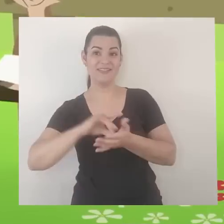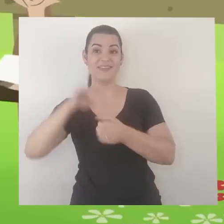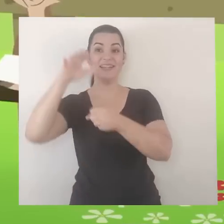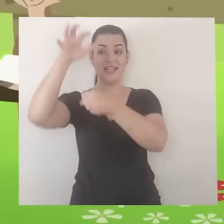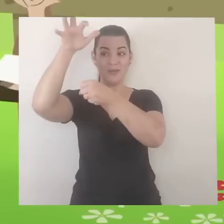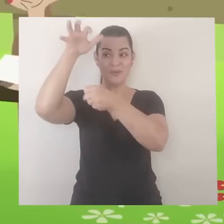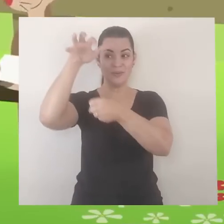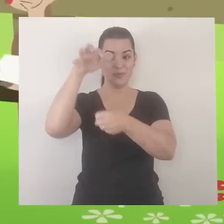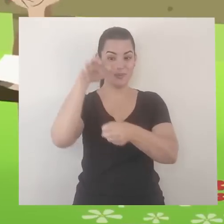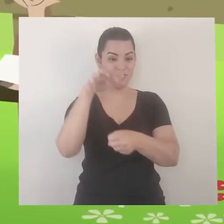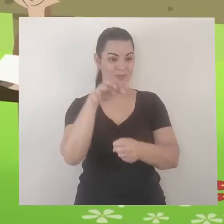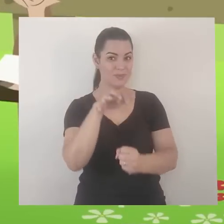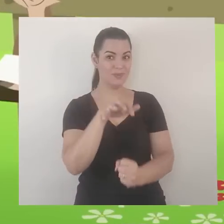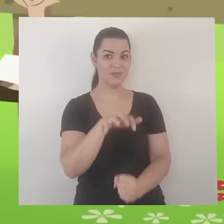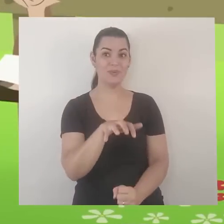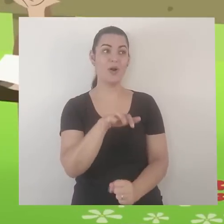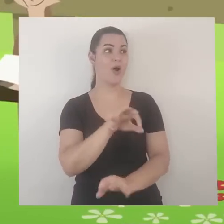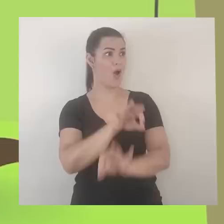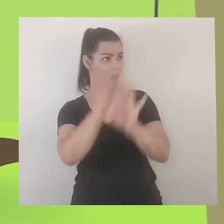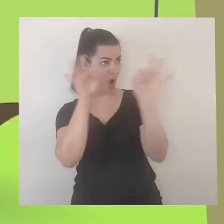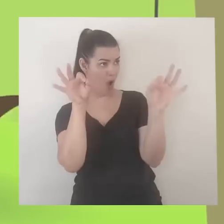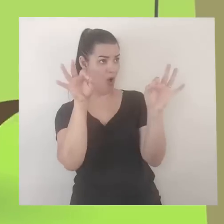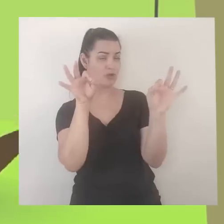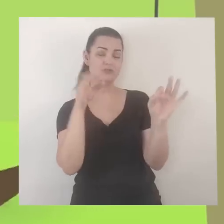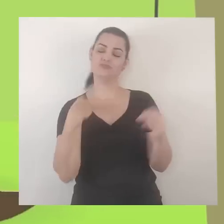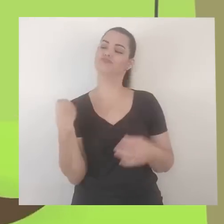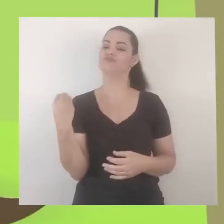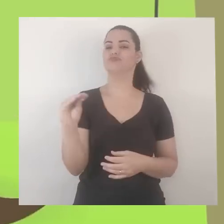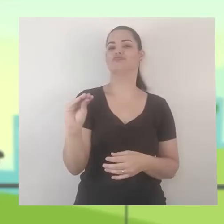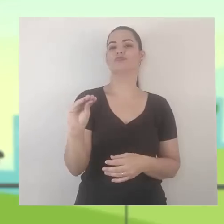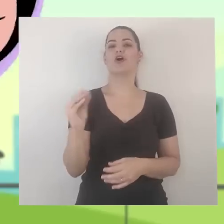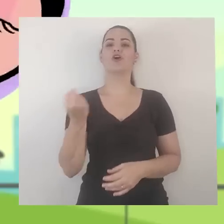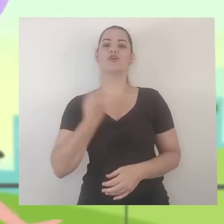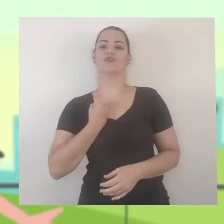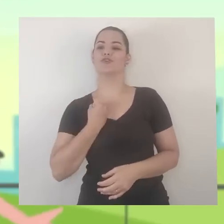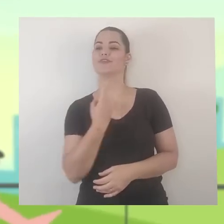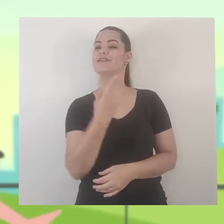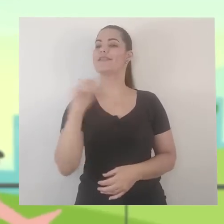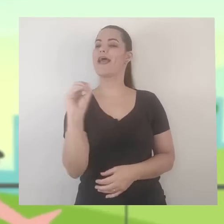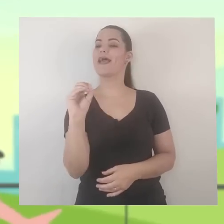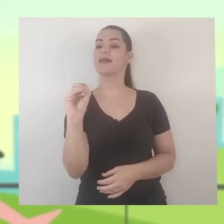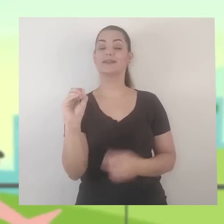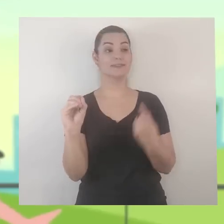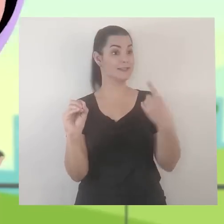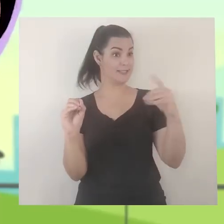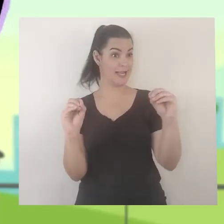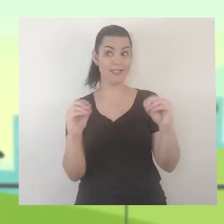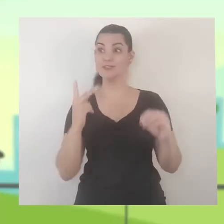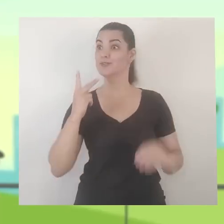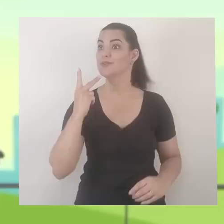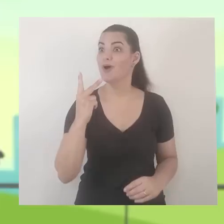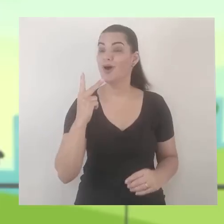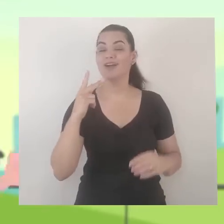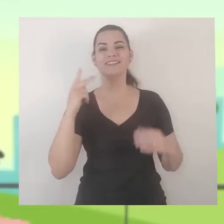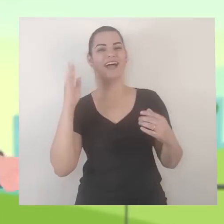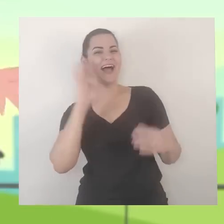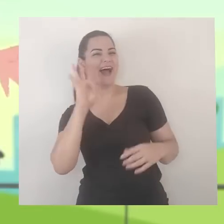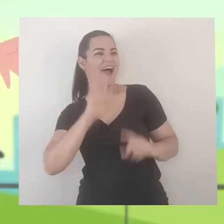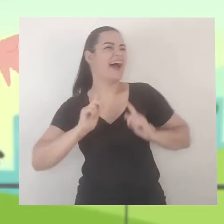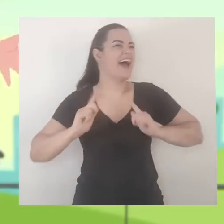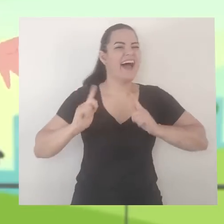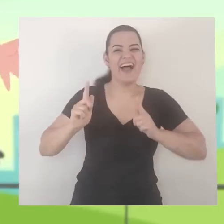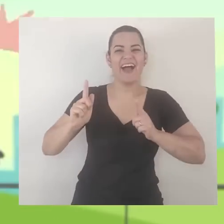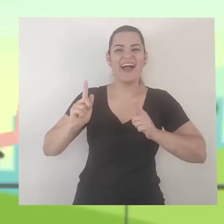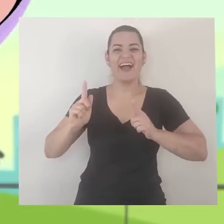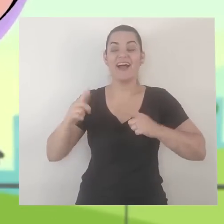ótima, né, Cláudio? Vou dar nota 10. 2 notas 10. Isso é muito